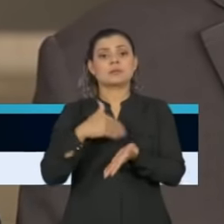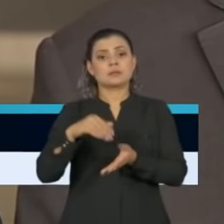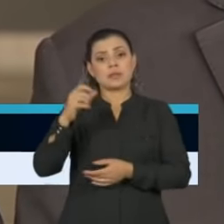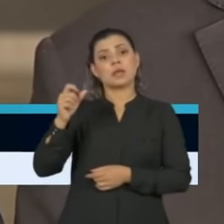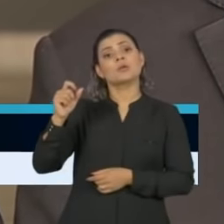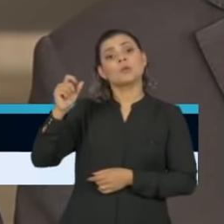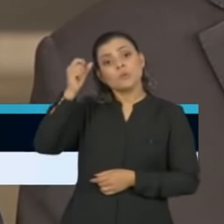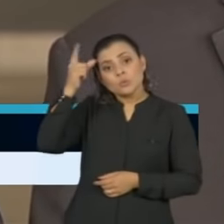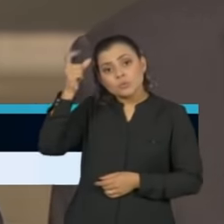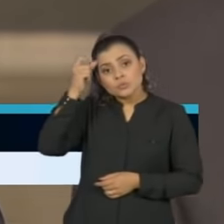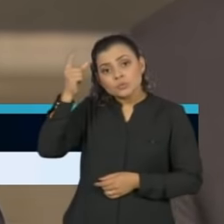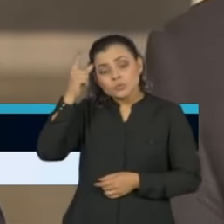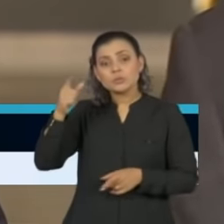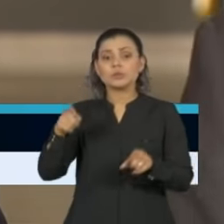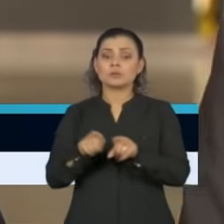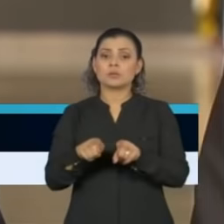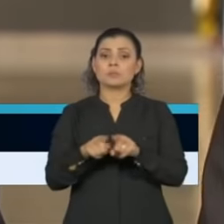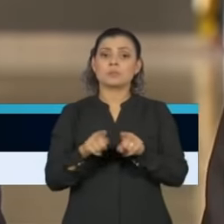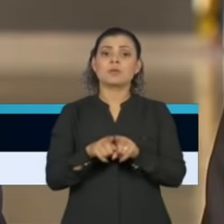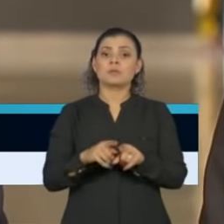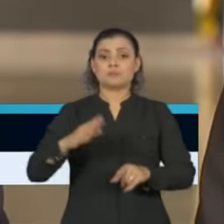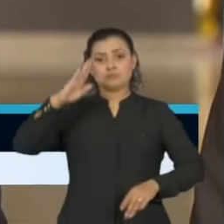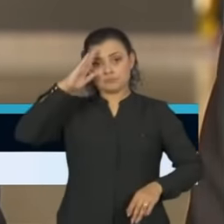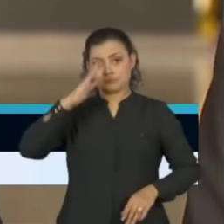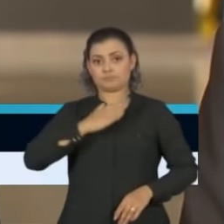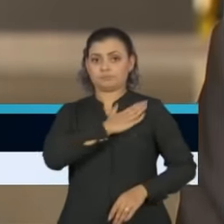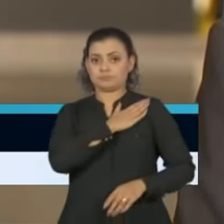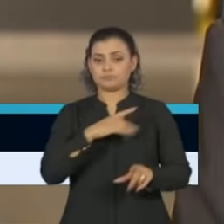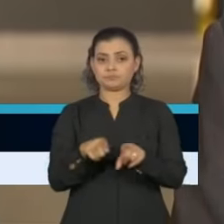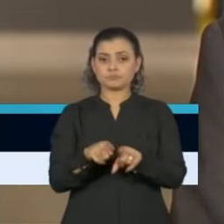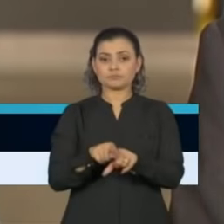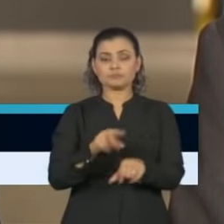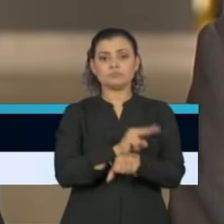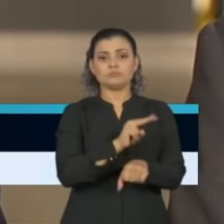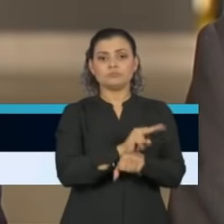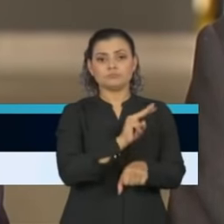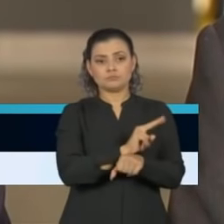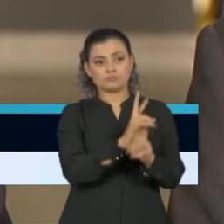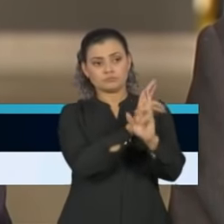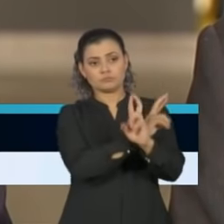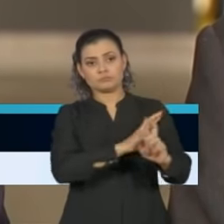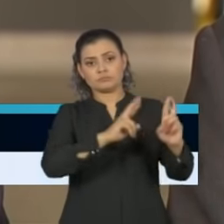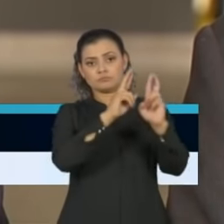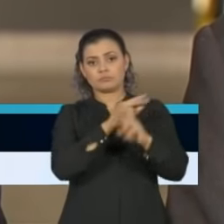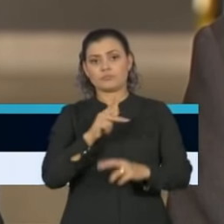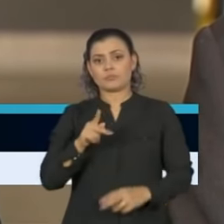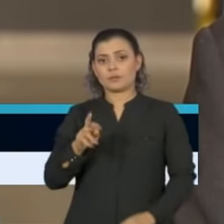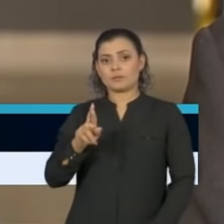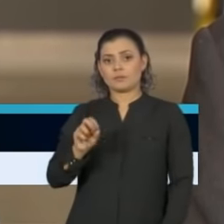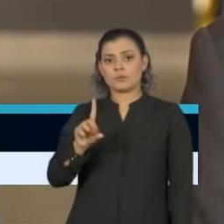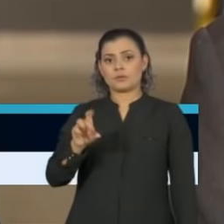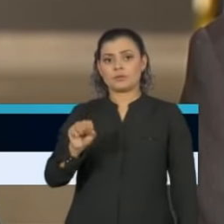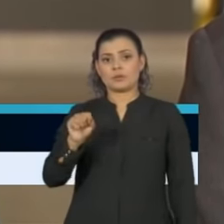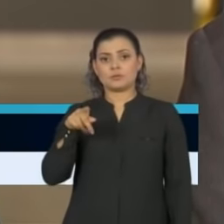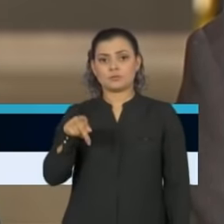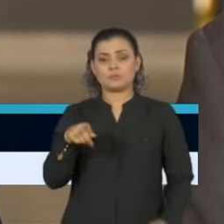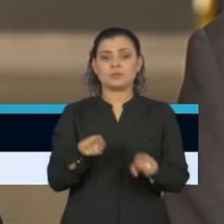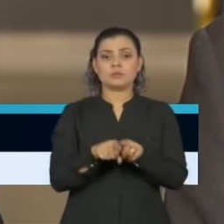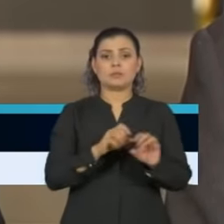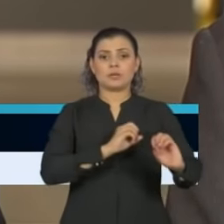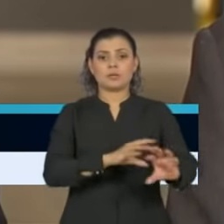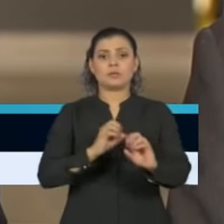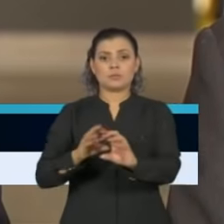Cultura, da Casa Militar e também da Defesa Civil, da Prodesp, e igualmente da